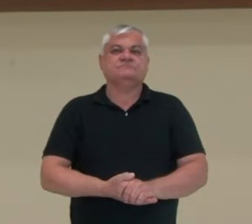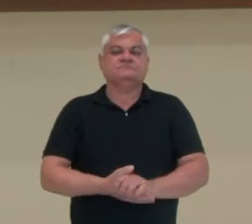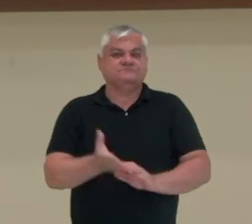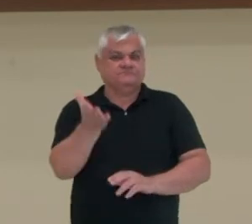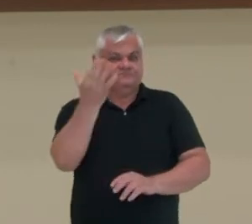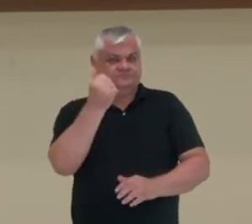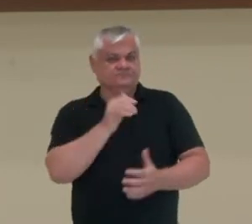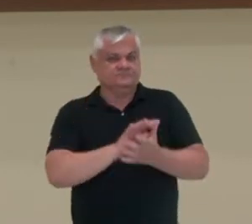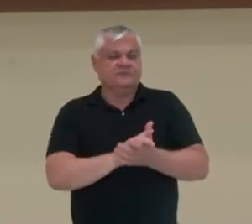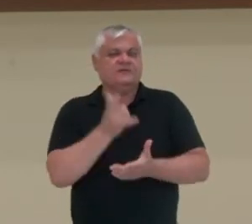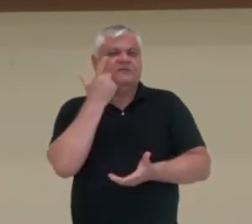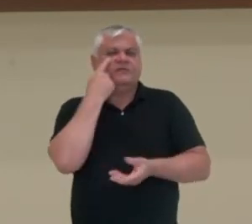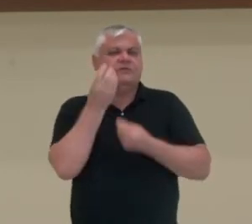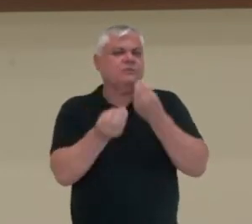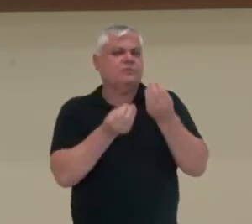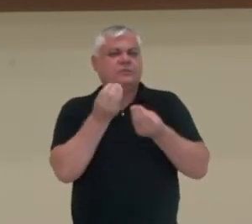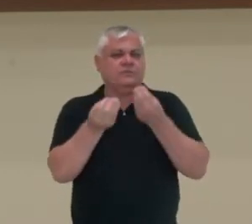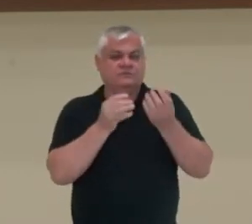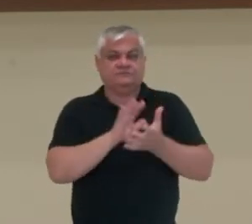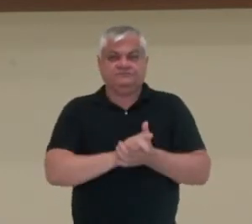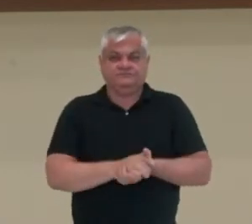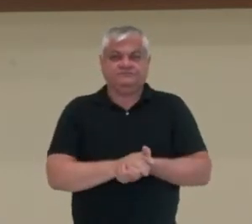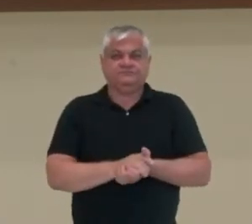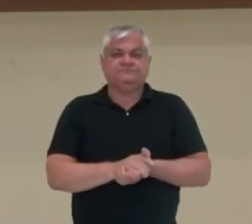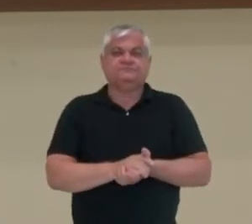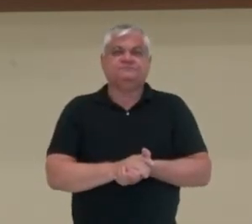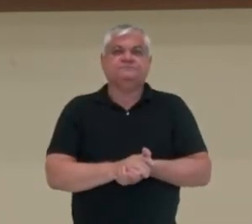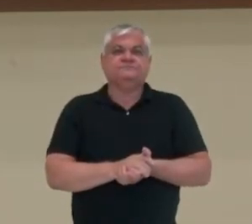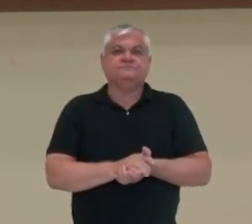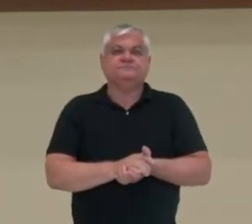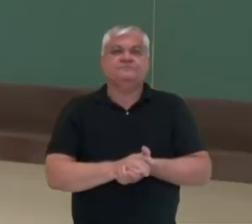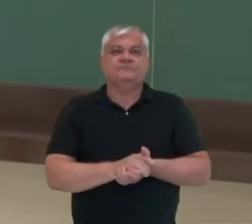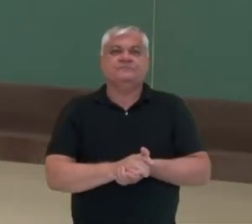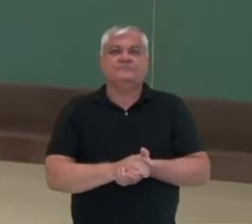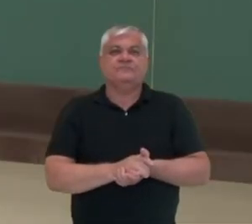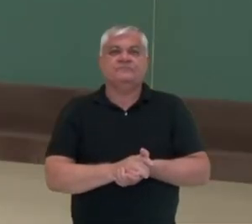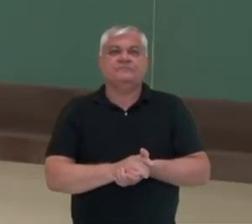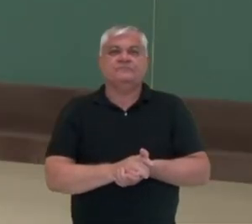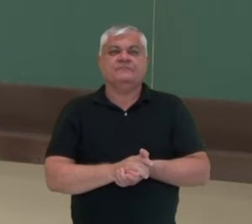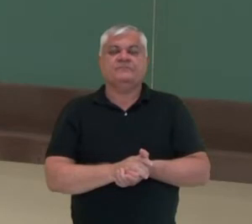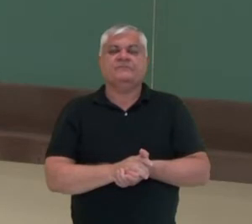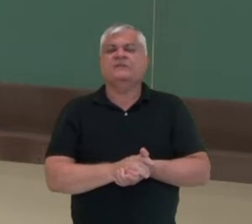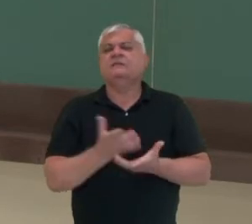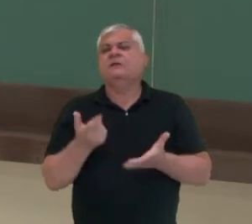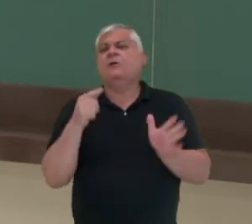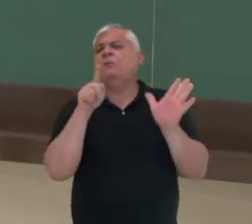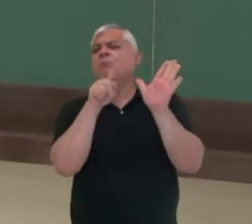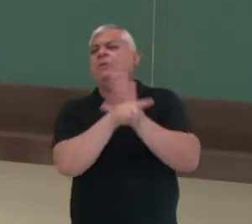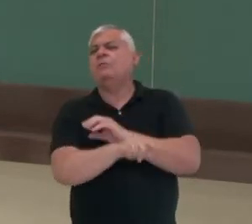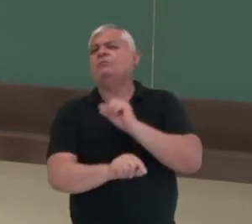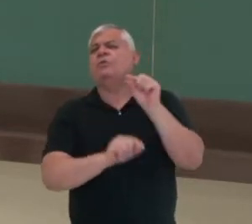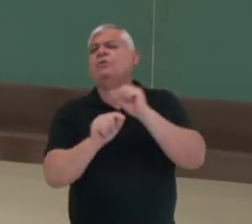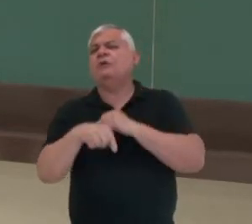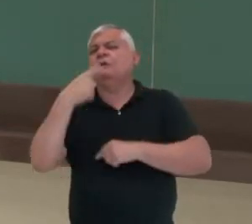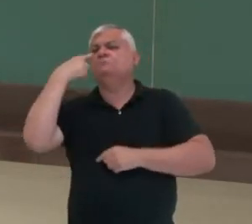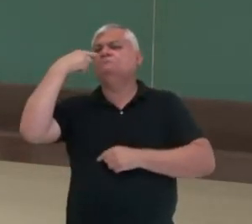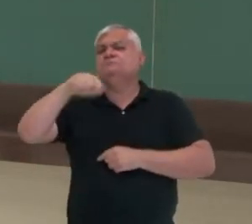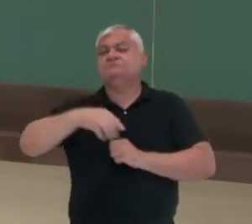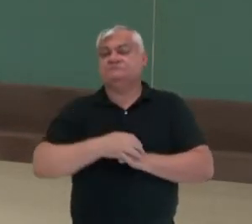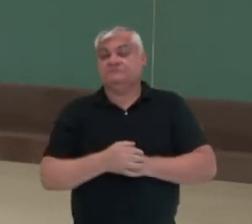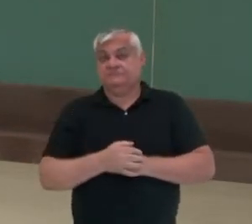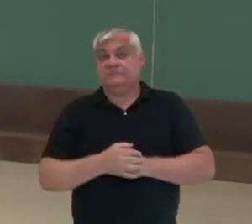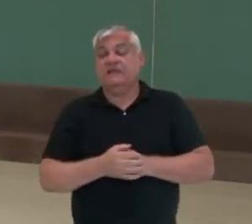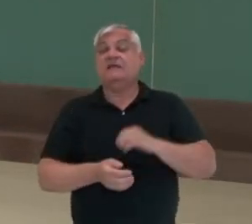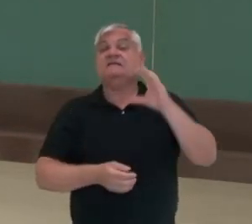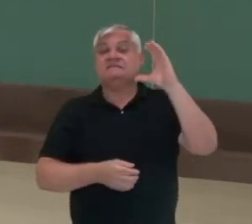Vamos lá, pessoal, ver como é que ficou esse negócio. Então, ó, vem aqui comigo. Então, o que que a gente queria descobrir mesmo, né? Qual era a